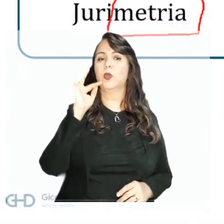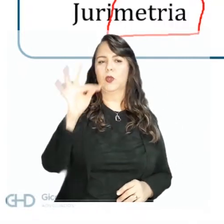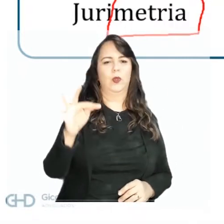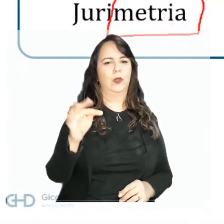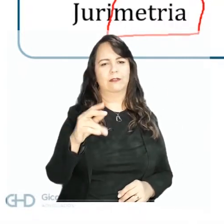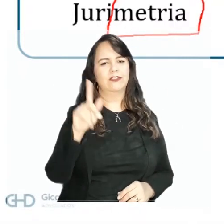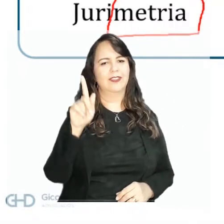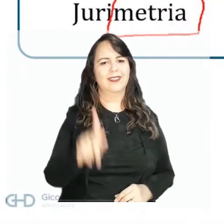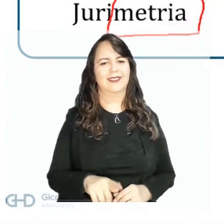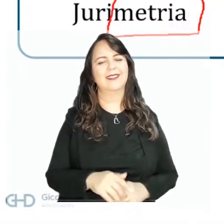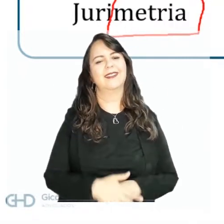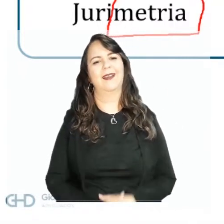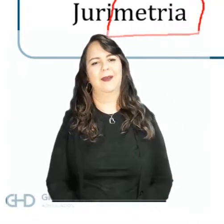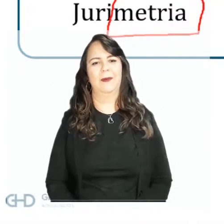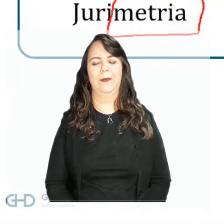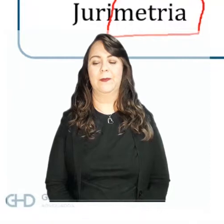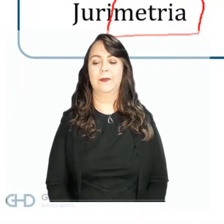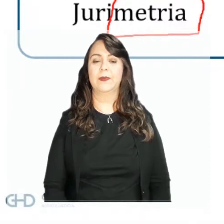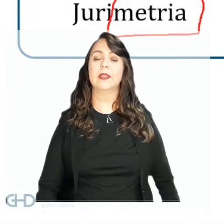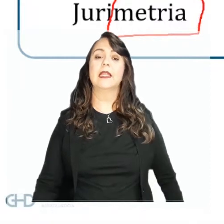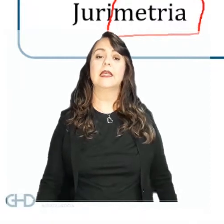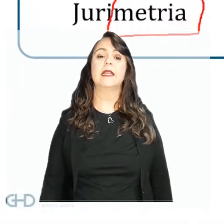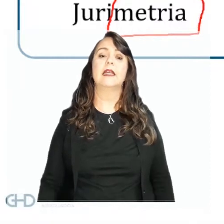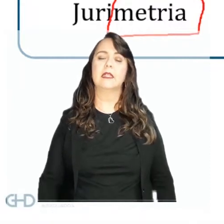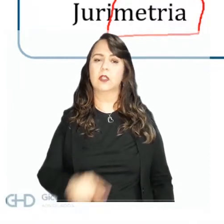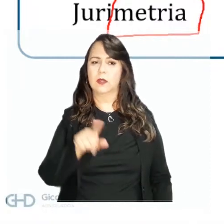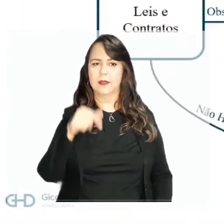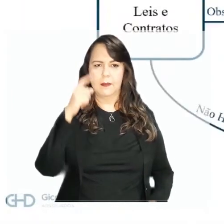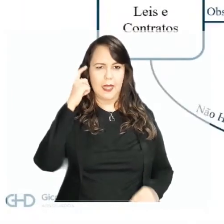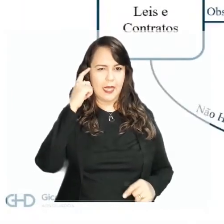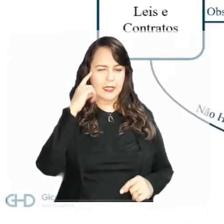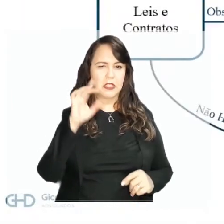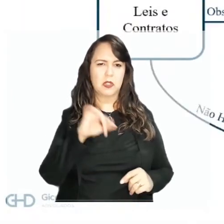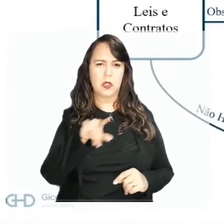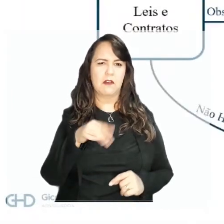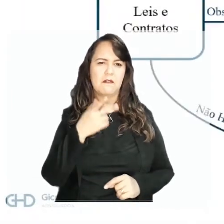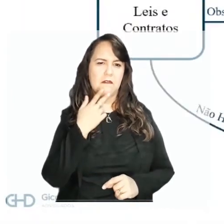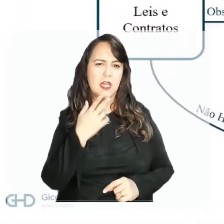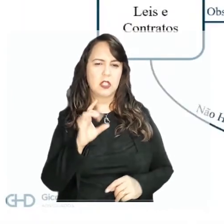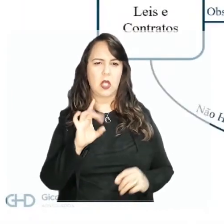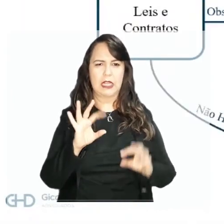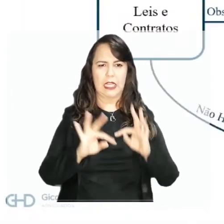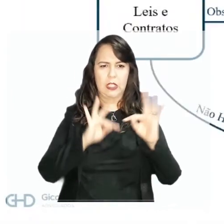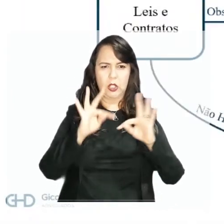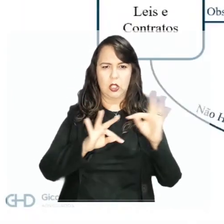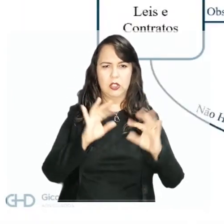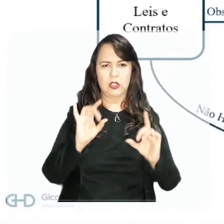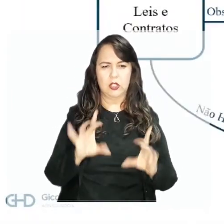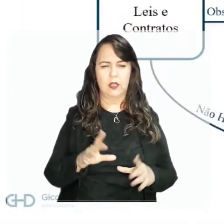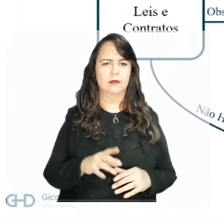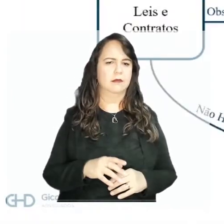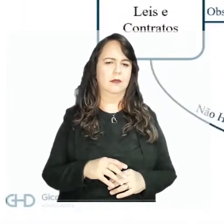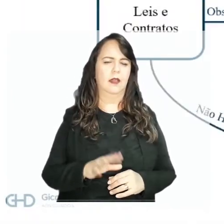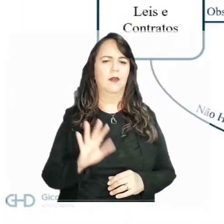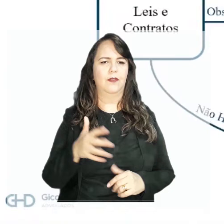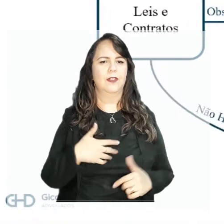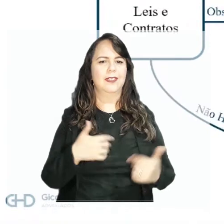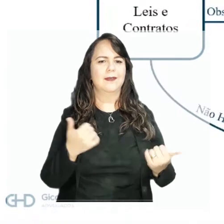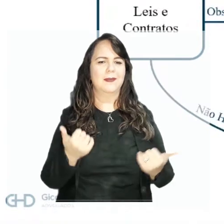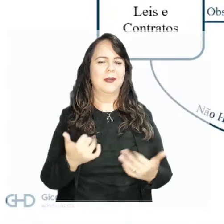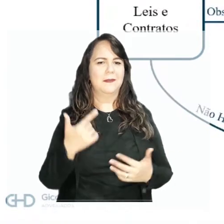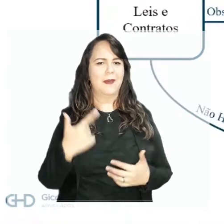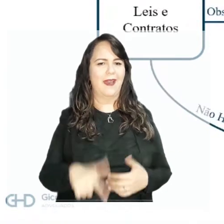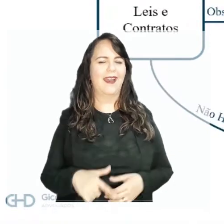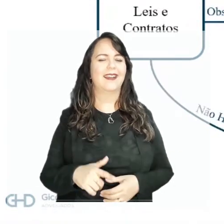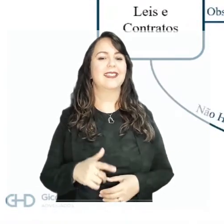só para o pessoal não ficar achando que eu só falo de tecnologia, eu lembro para vocês que, de acordo com o